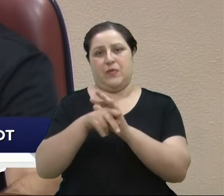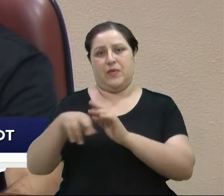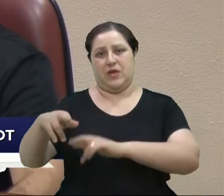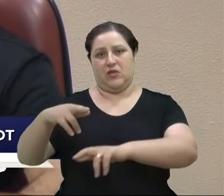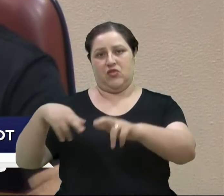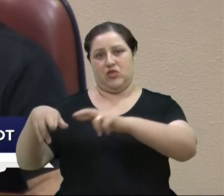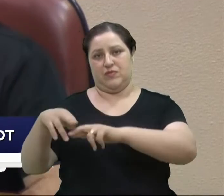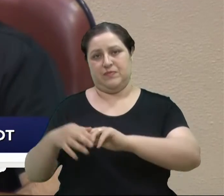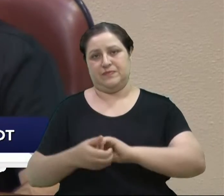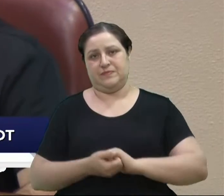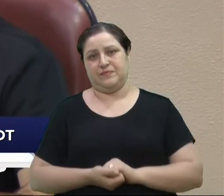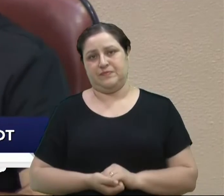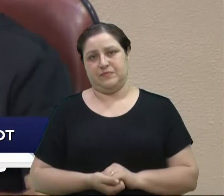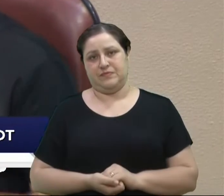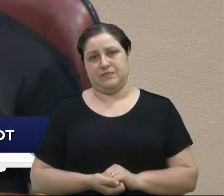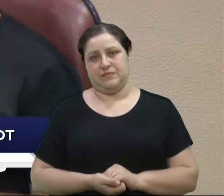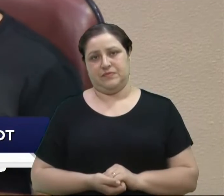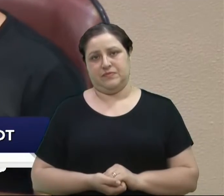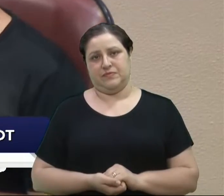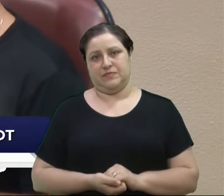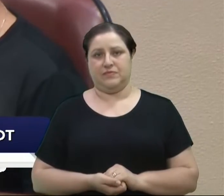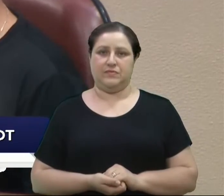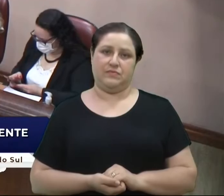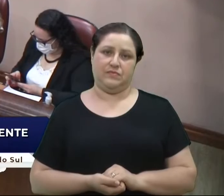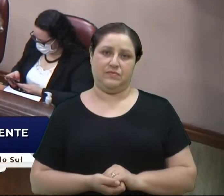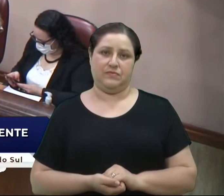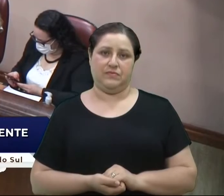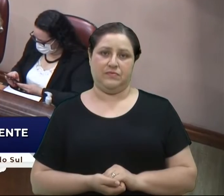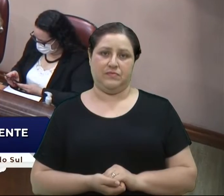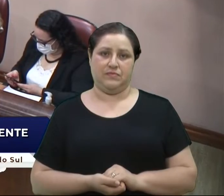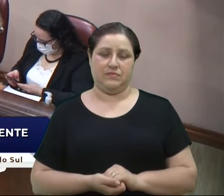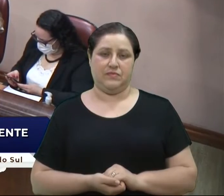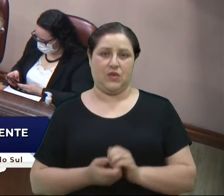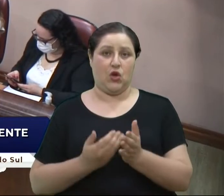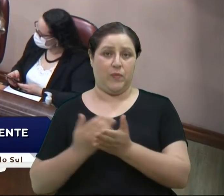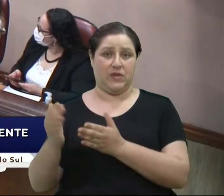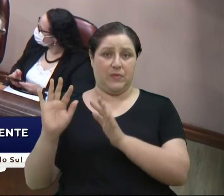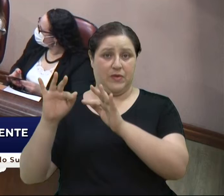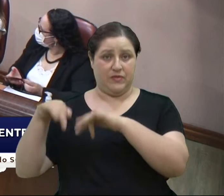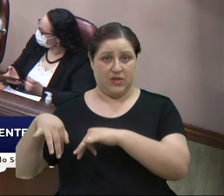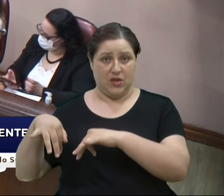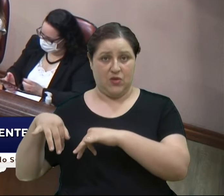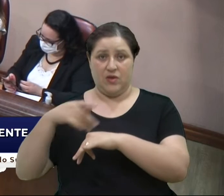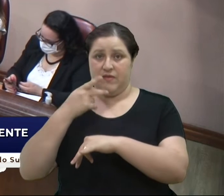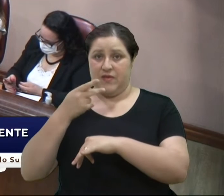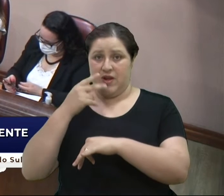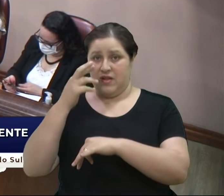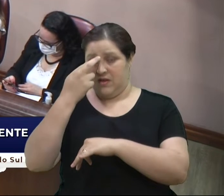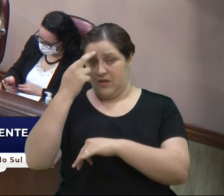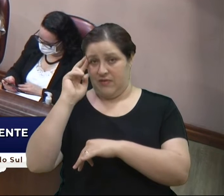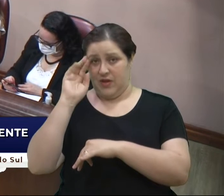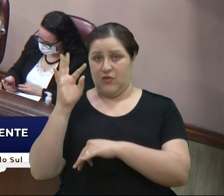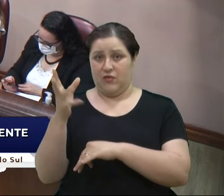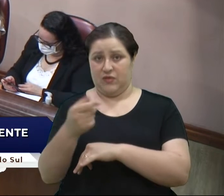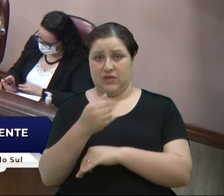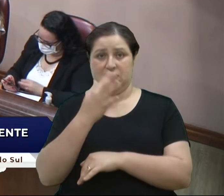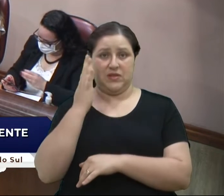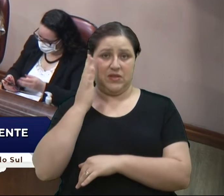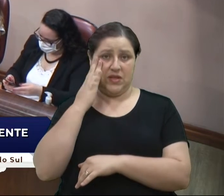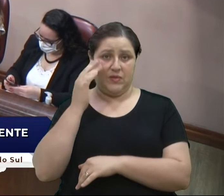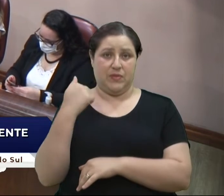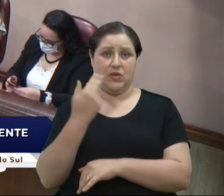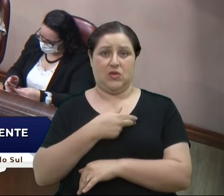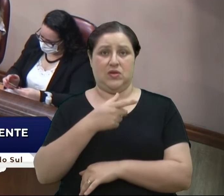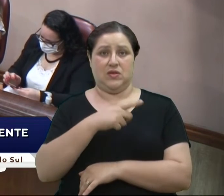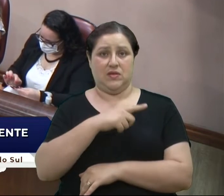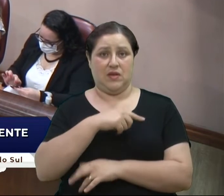Sua palavra, Alexandre. Eu quero começar pelo final da fala do Rafael, e todos aqui sabem que a gente